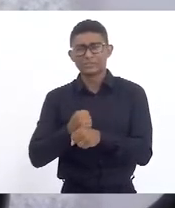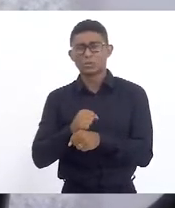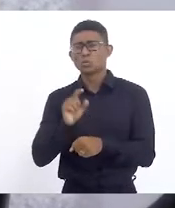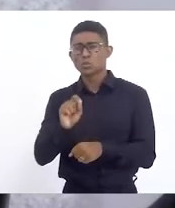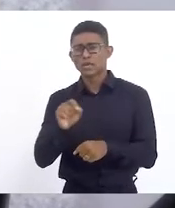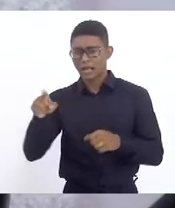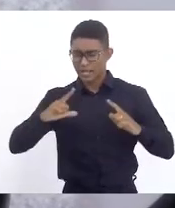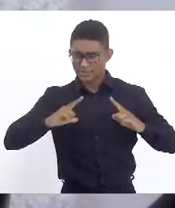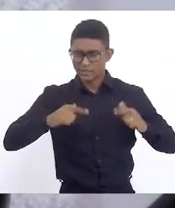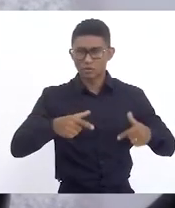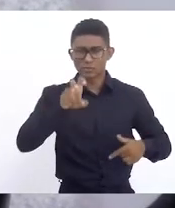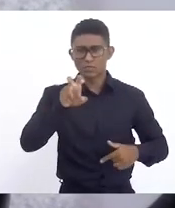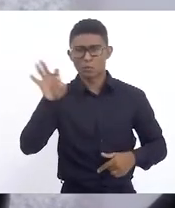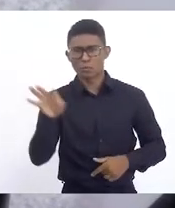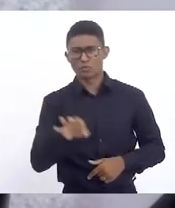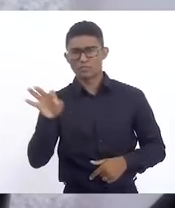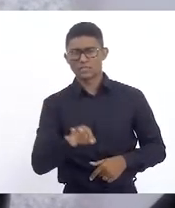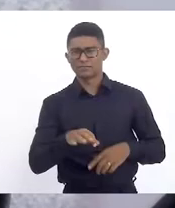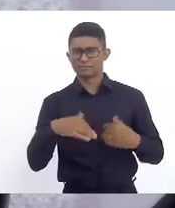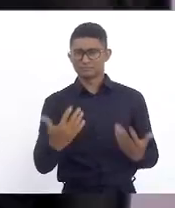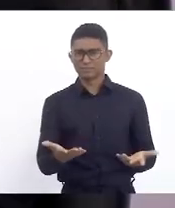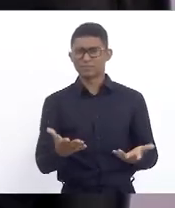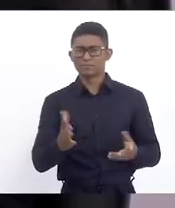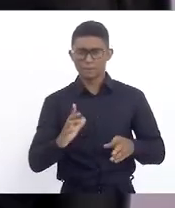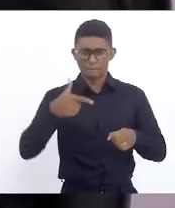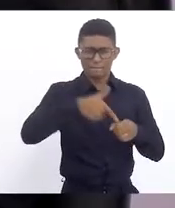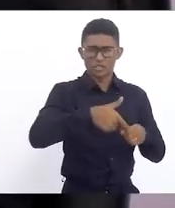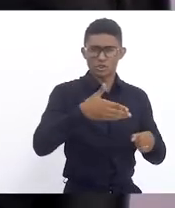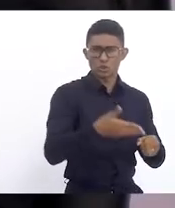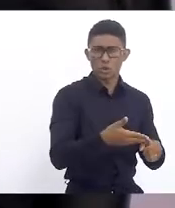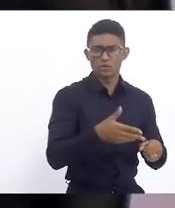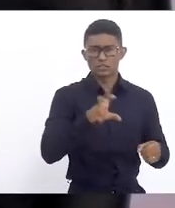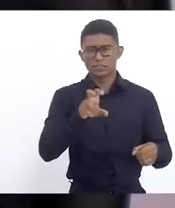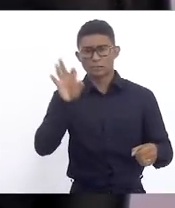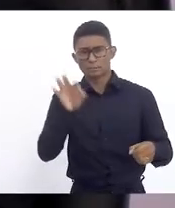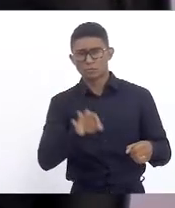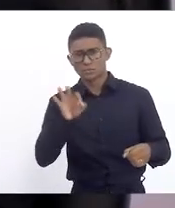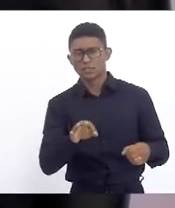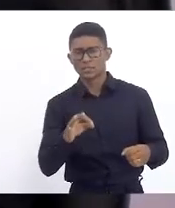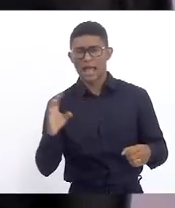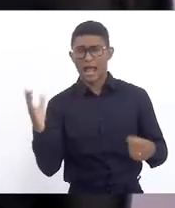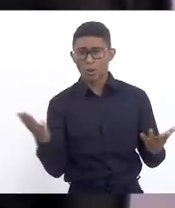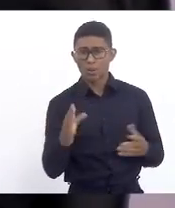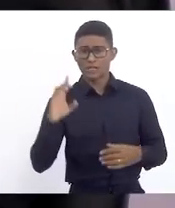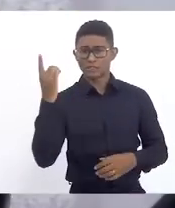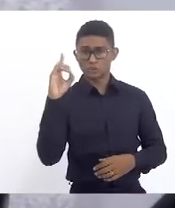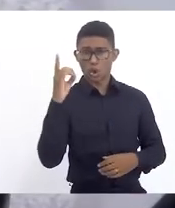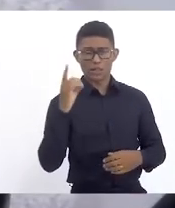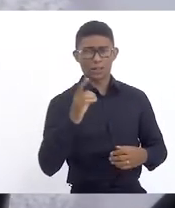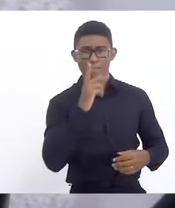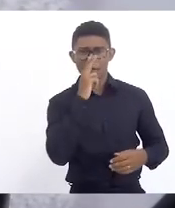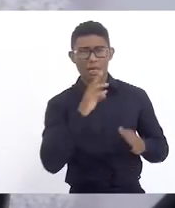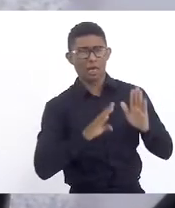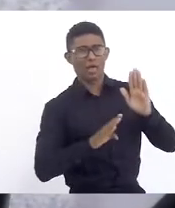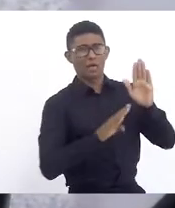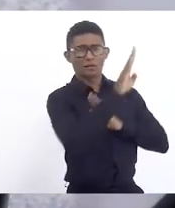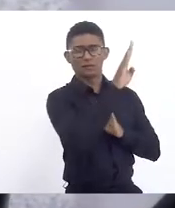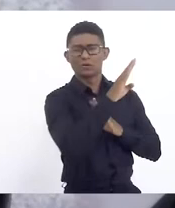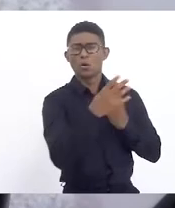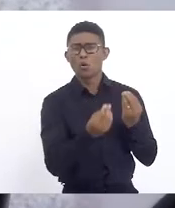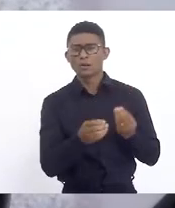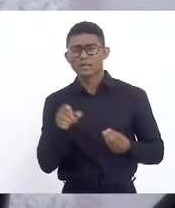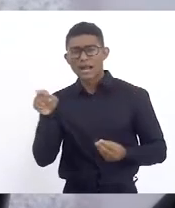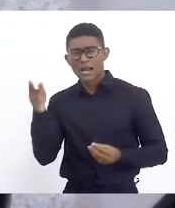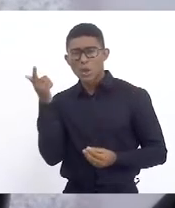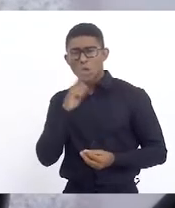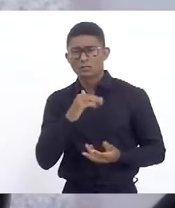total arrecadado. E a gente tem os royalties do petróleo 5%. Né, com um dólar em alta, então imagina quanto é que o FECAM está arrecadando, né, com os 5%